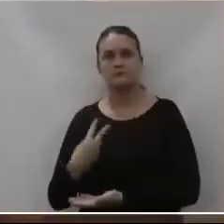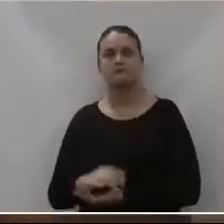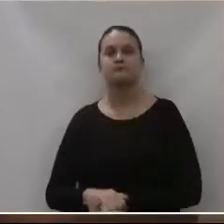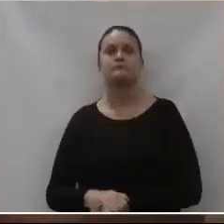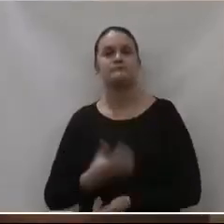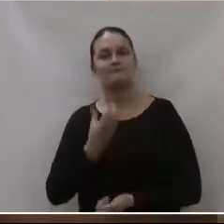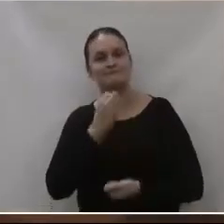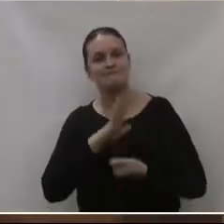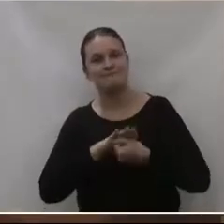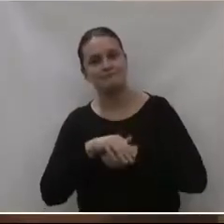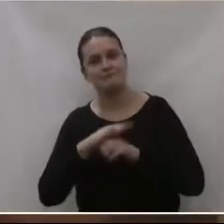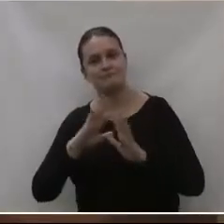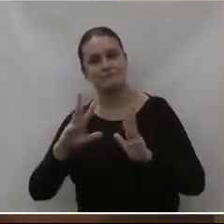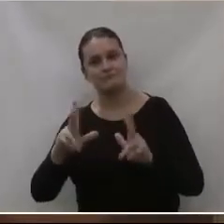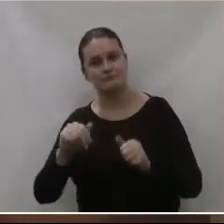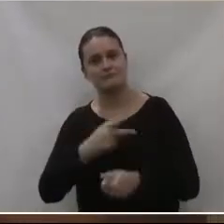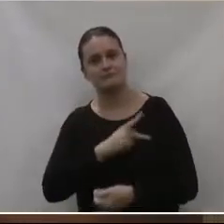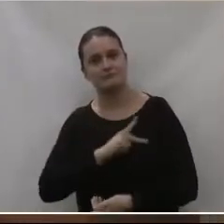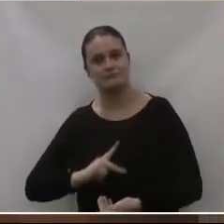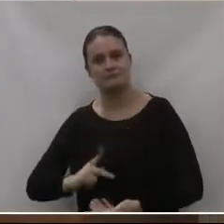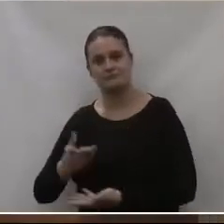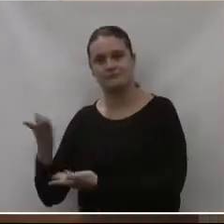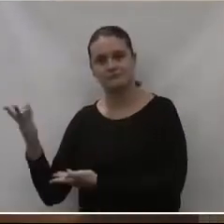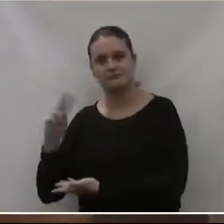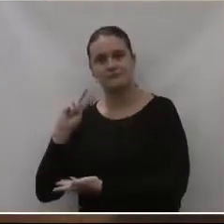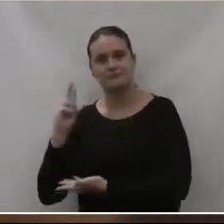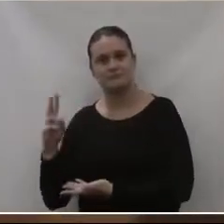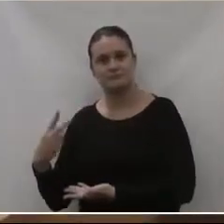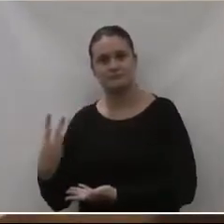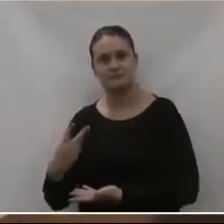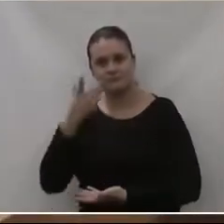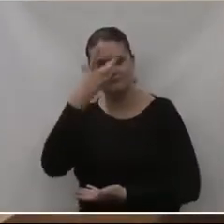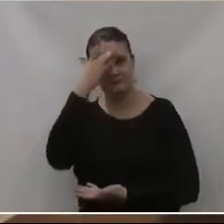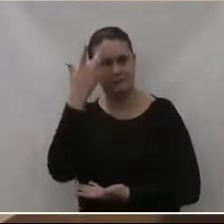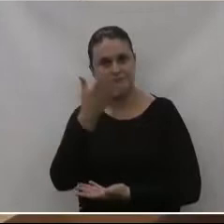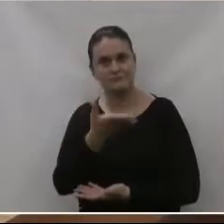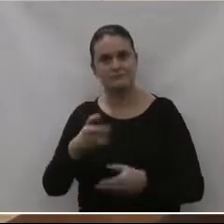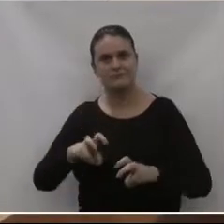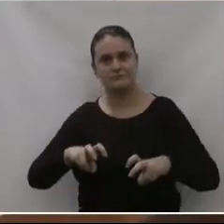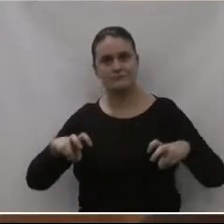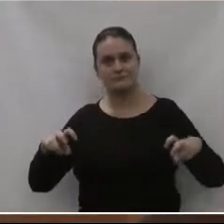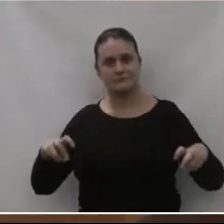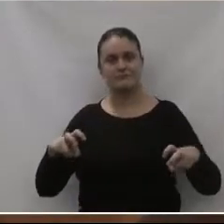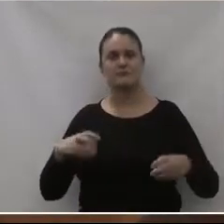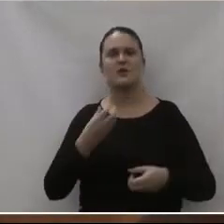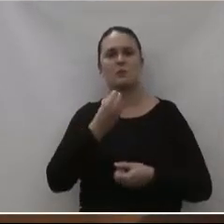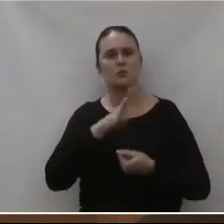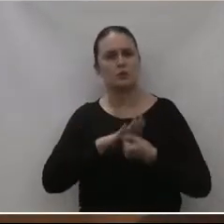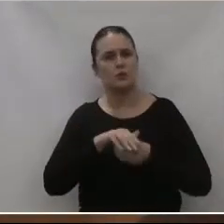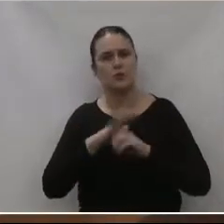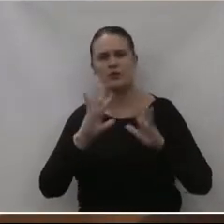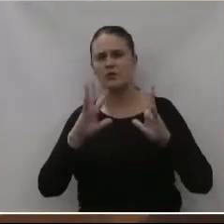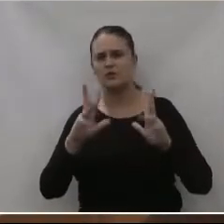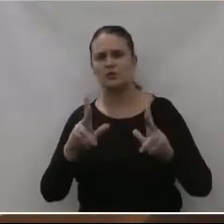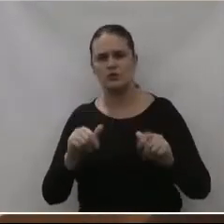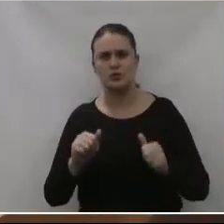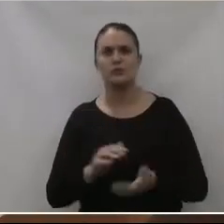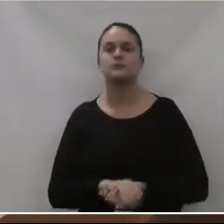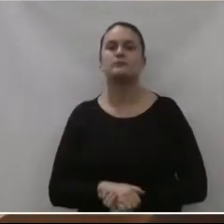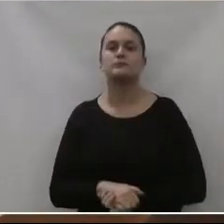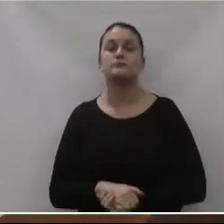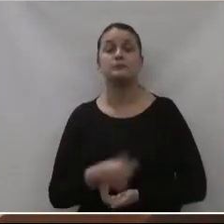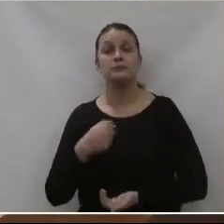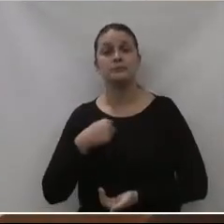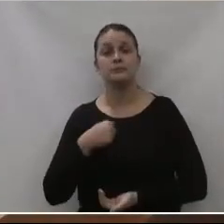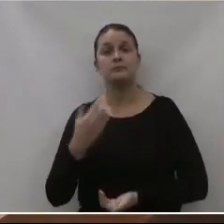Senhor presidente, mesa diretora, vereadores, vereadora, pública que presente, internautas. Boa noite a todos, à imprensa também.